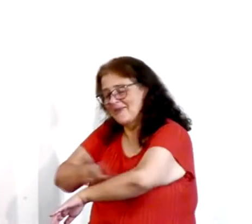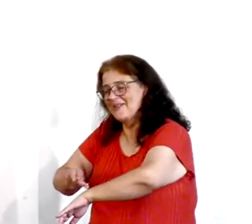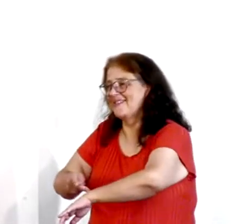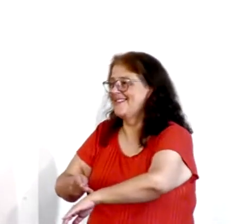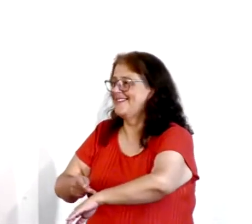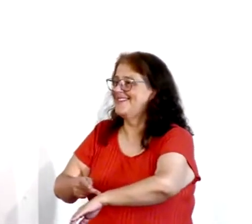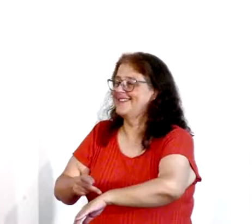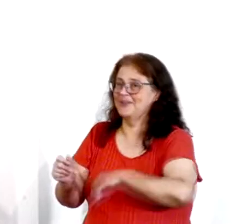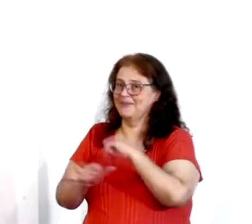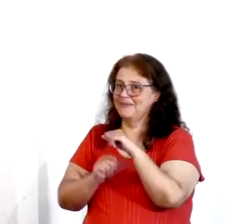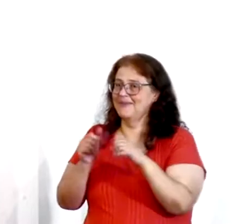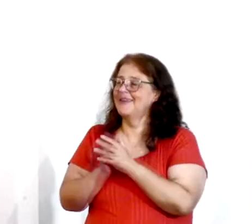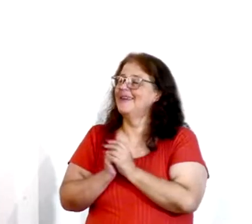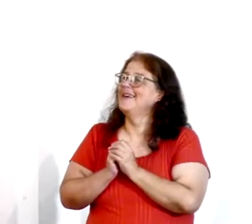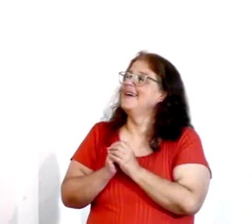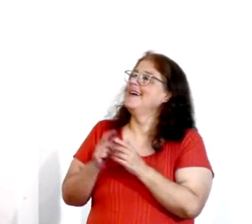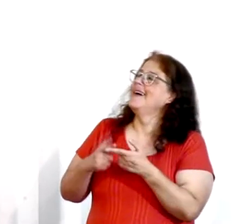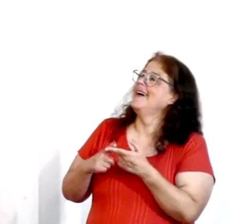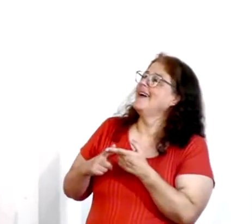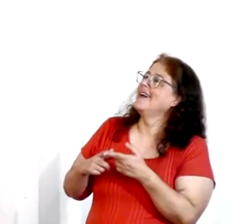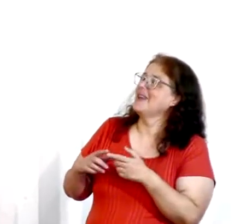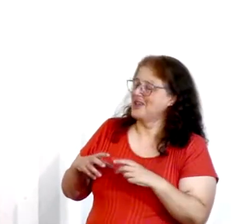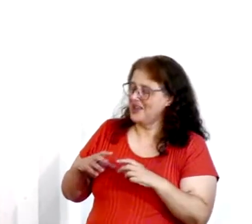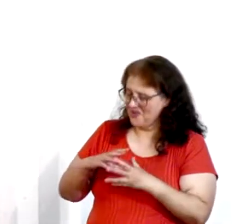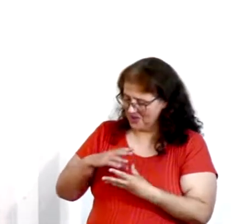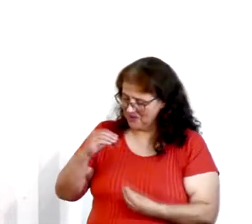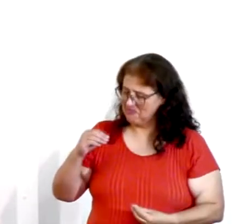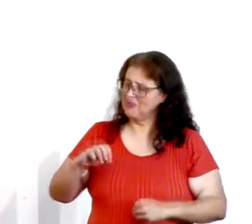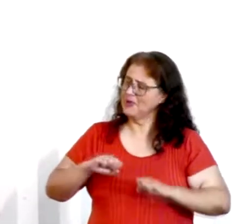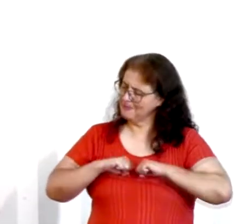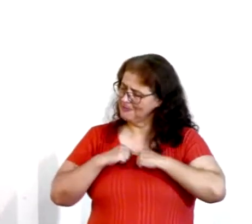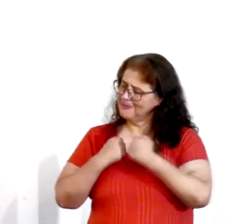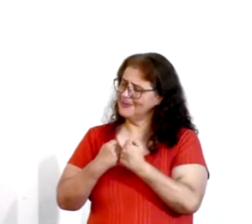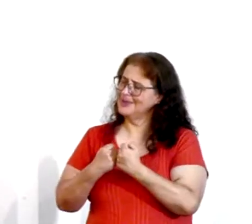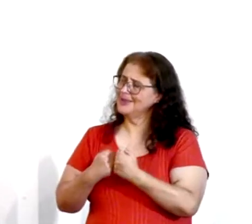espírito inabalável. Mas o versículo